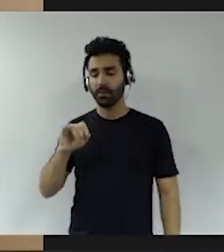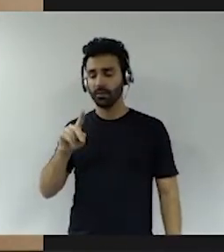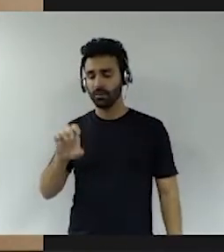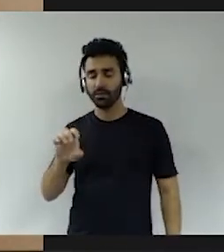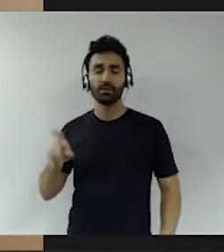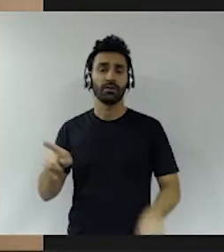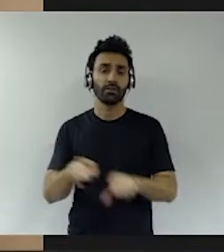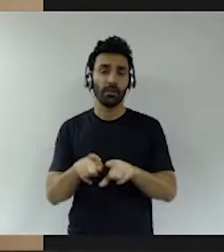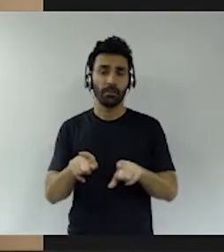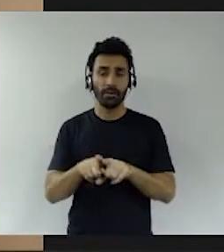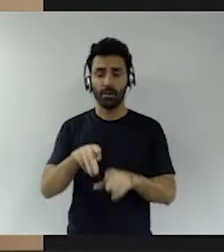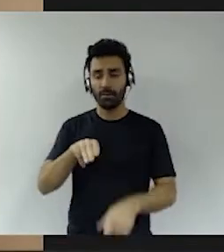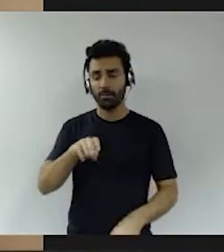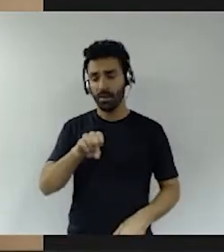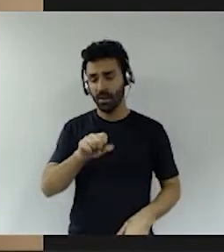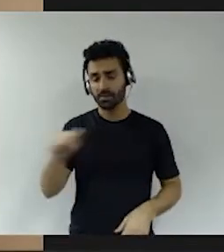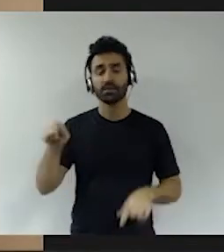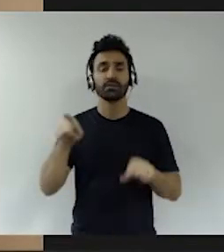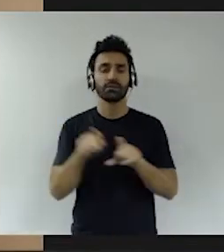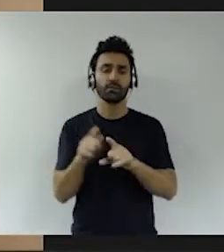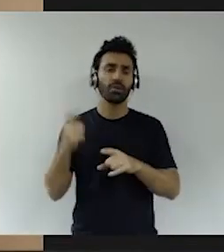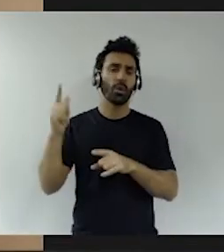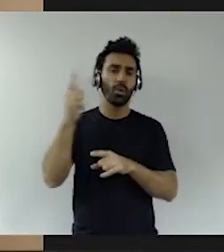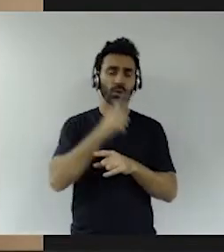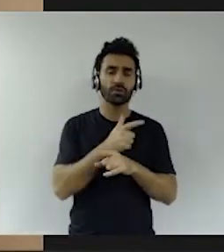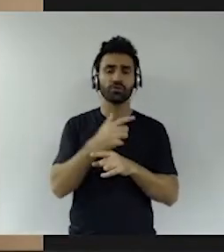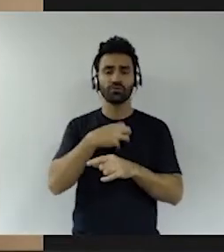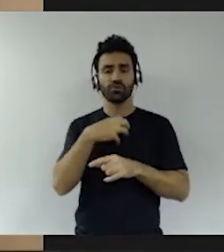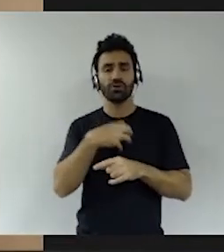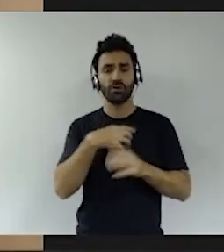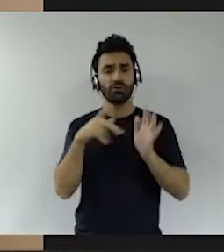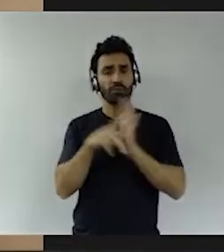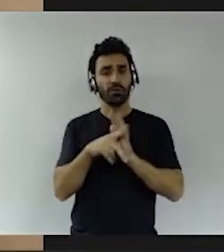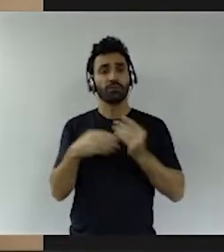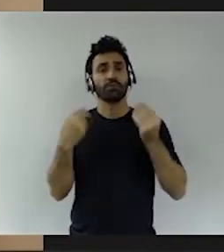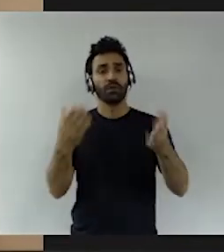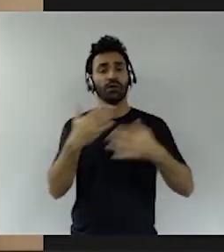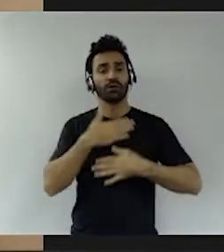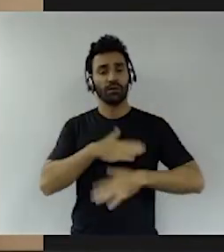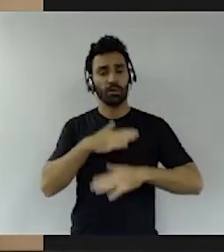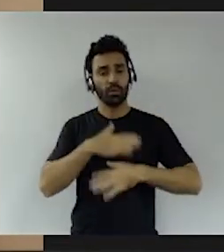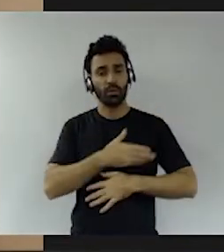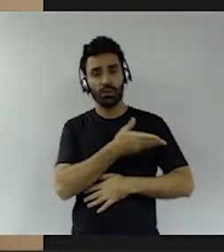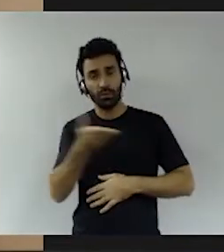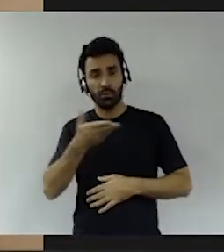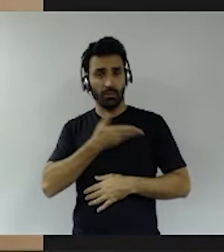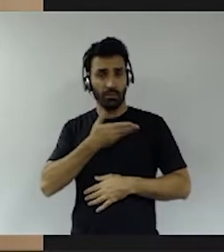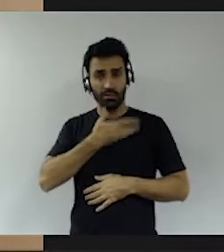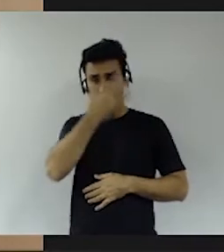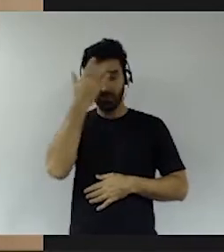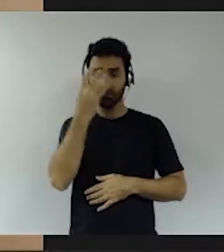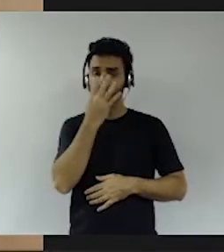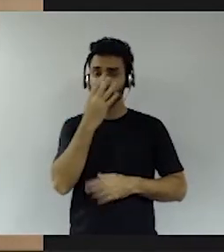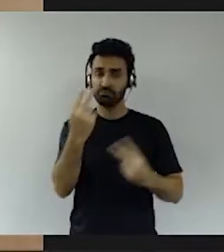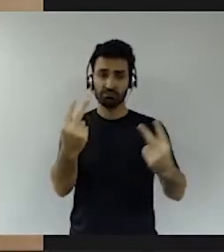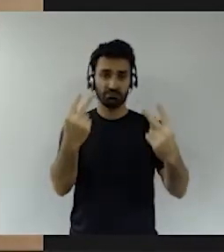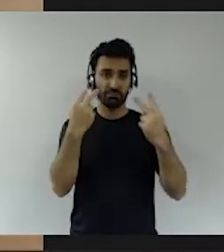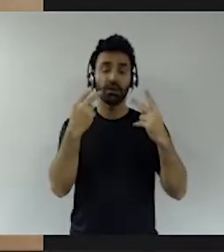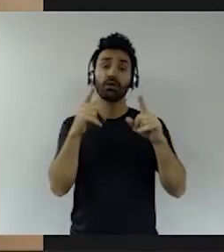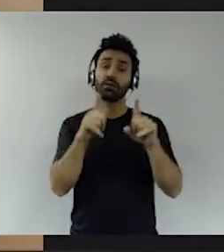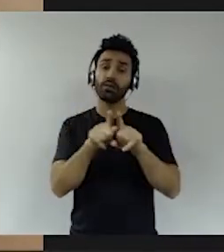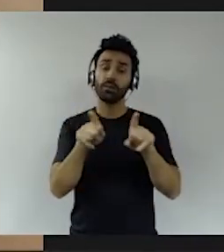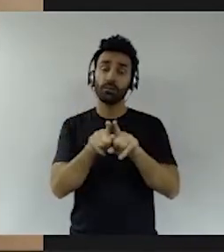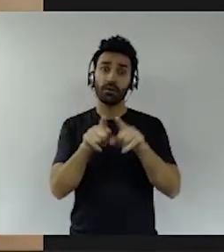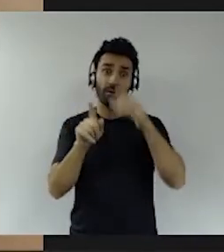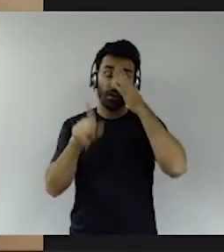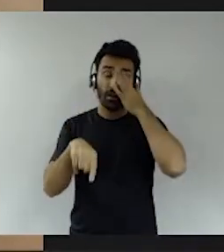da mesa, e aí também outra maneira de tranquilizar os colegas e quem está nos assistindo, e através, inclusive,